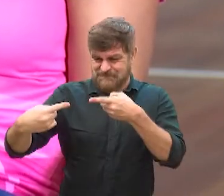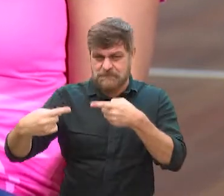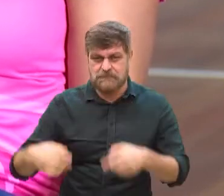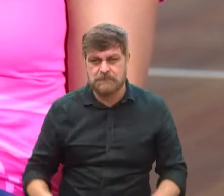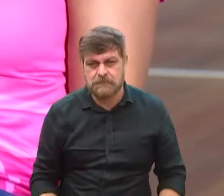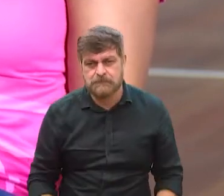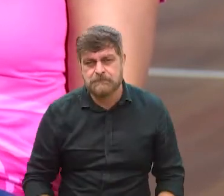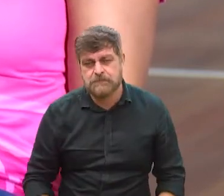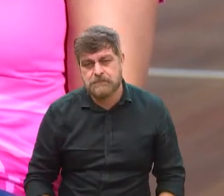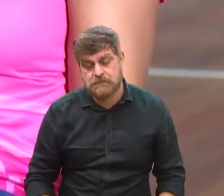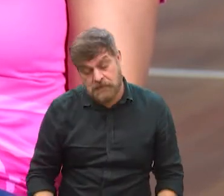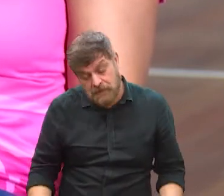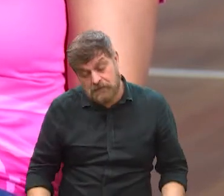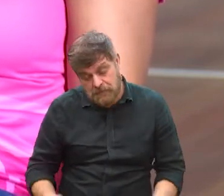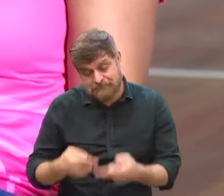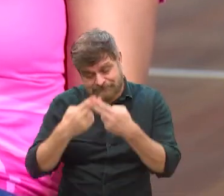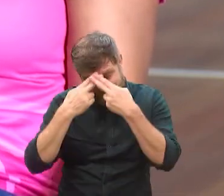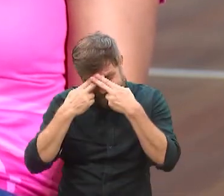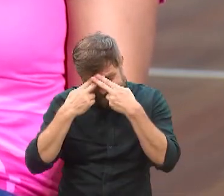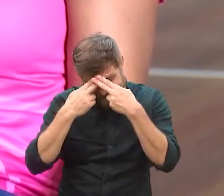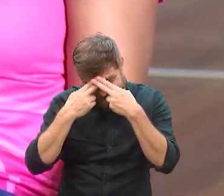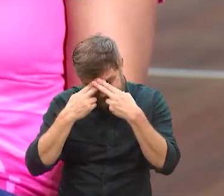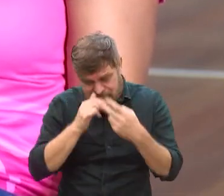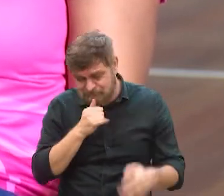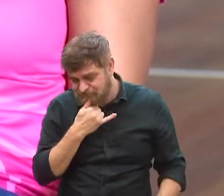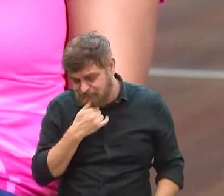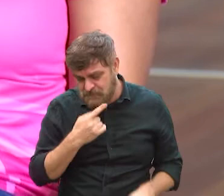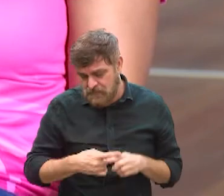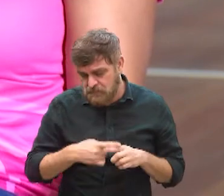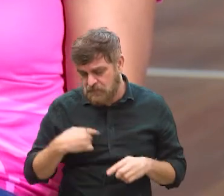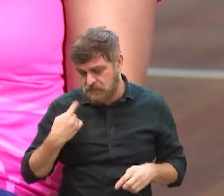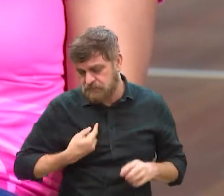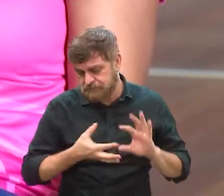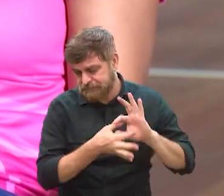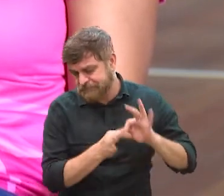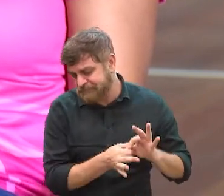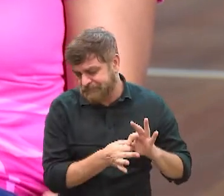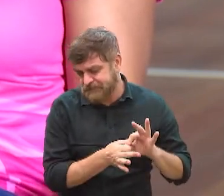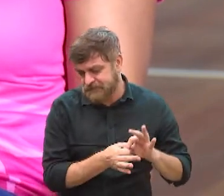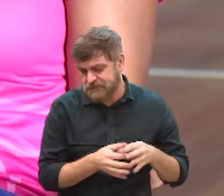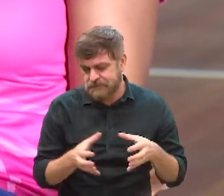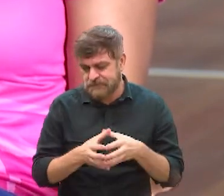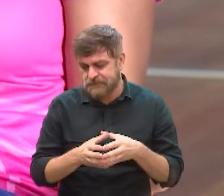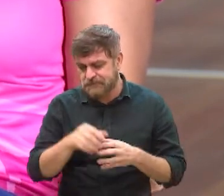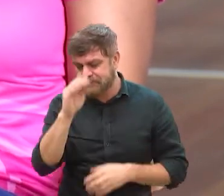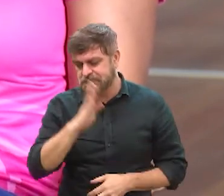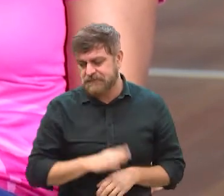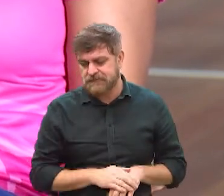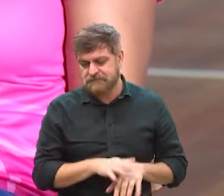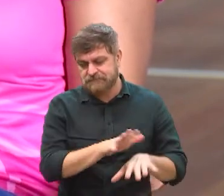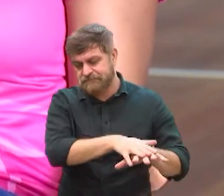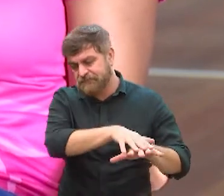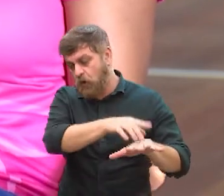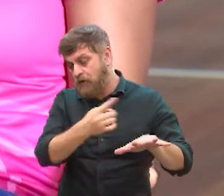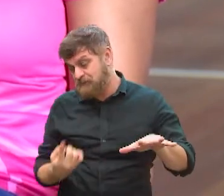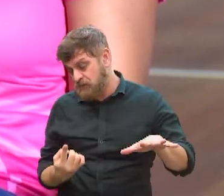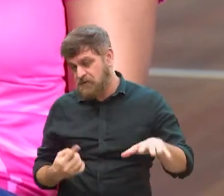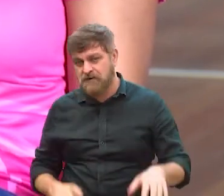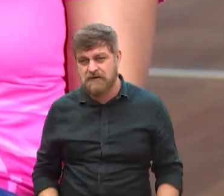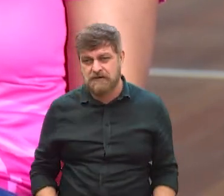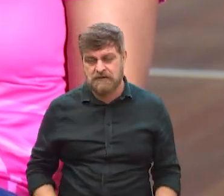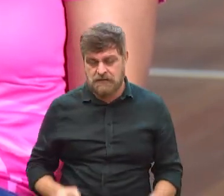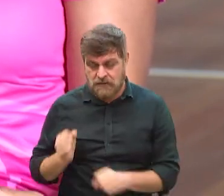E fica aquela frustração, sim, por ficar fora dos Jogos Olímpicos, que desde 92, né, o